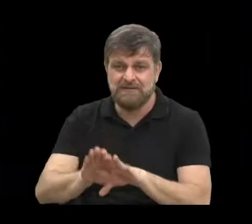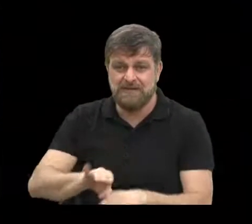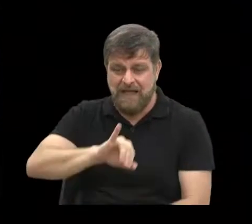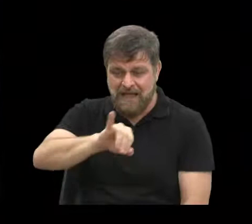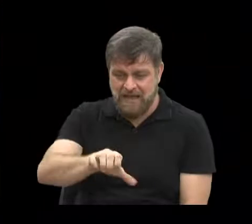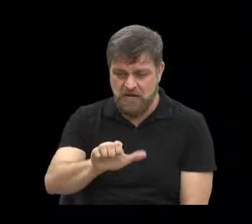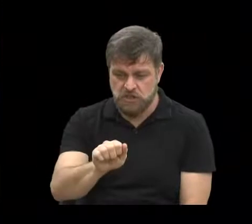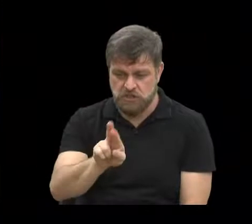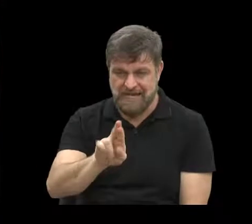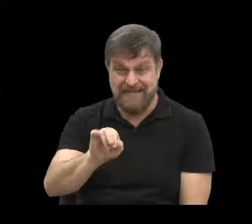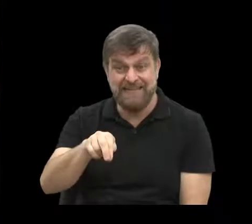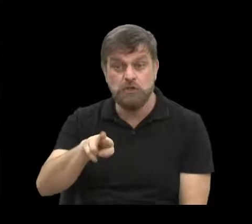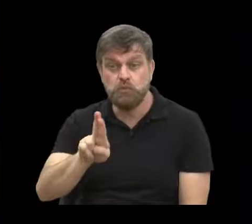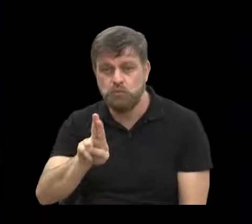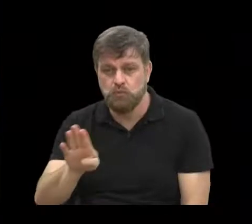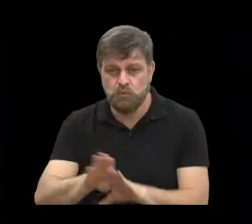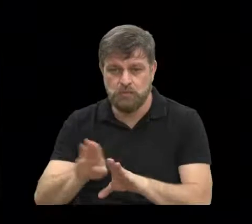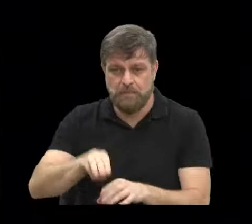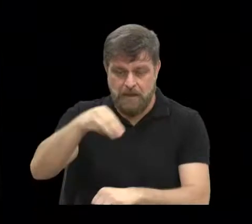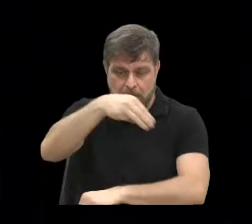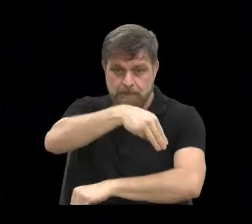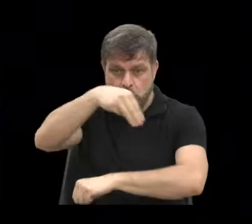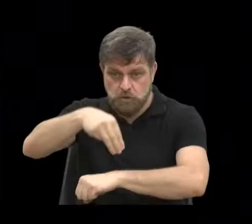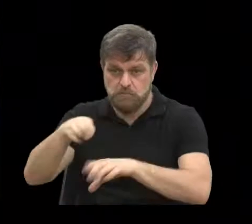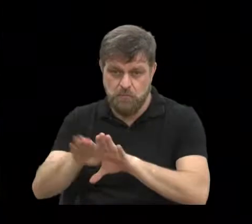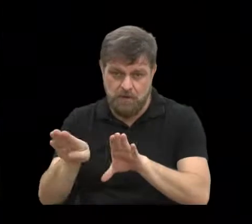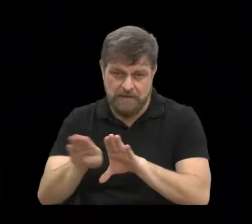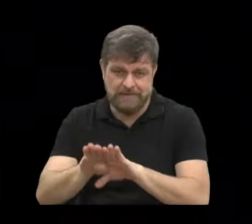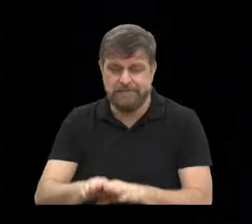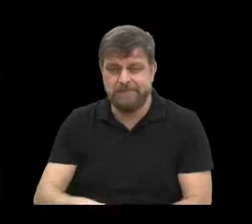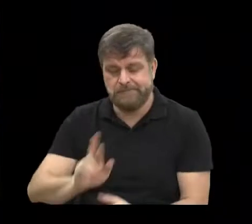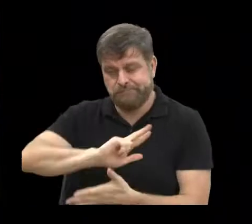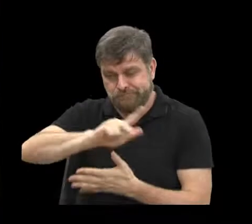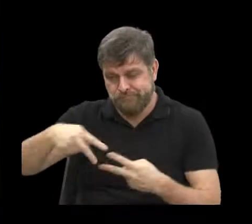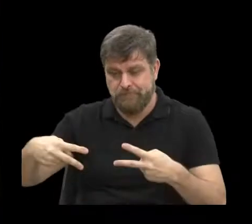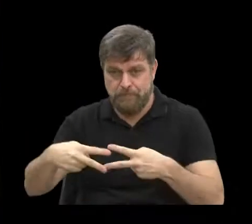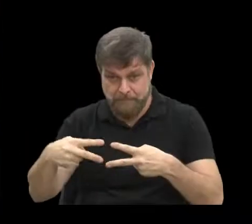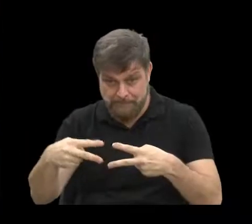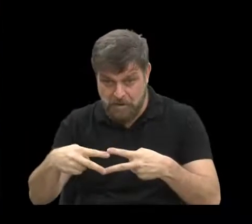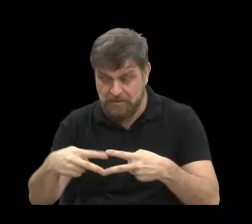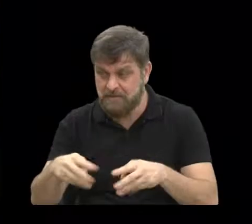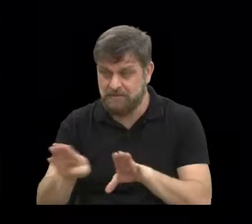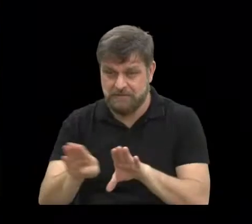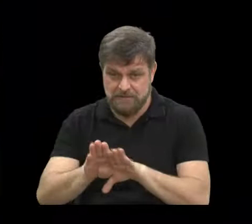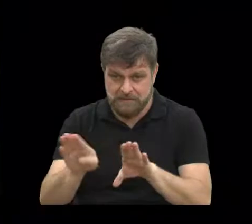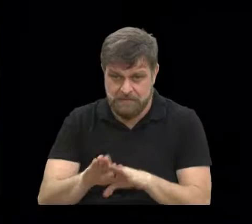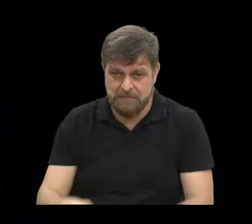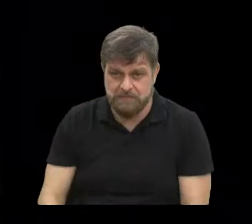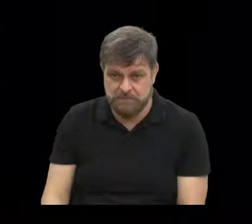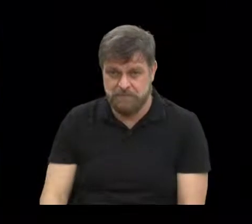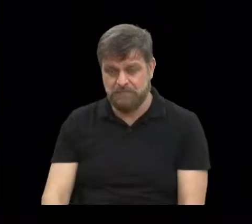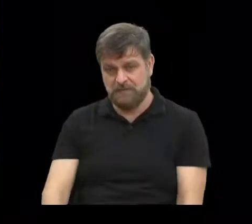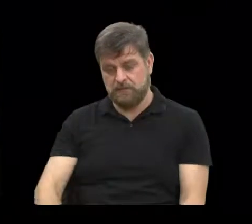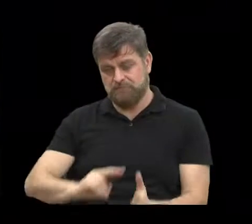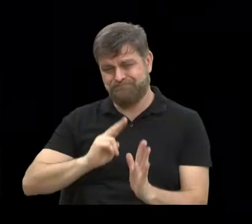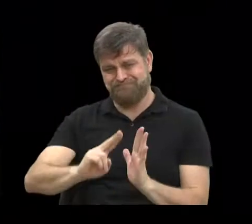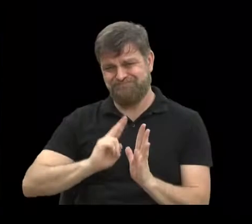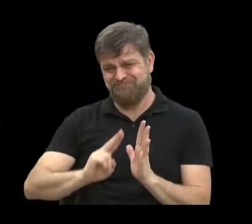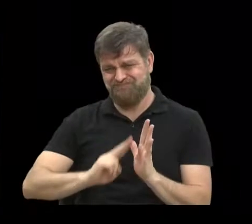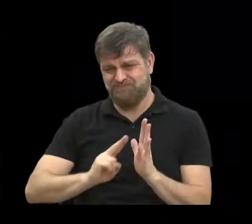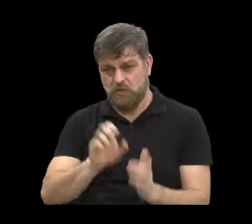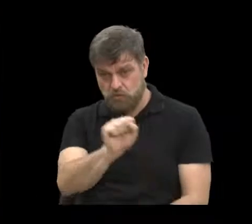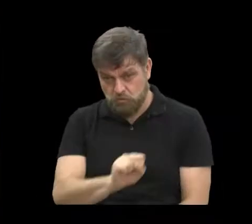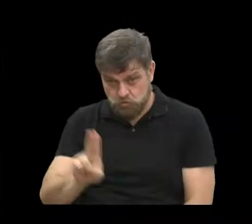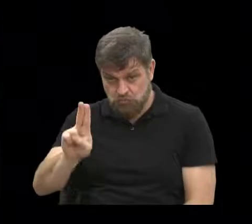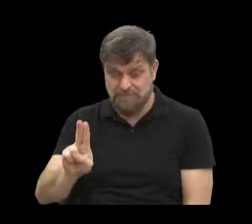Jarinu, Mombuca, Montemor, Morungaba, Paulínia, Pedreira, Rafar, Santo Antônio de Posse, Sumaré, Valinhos